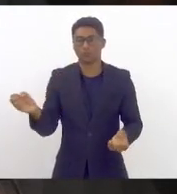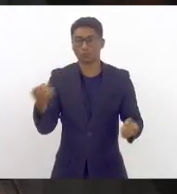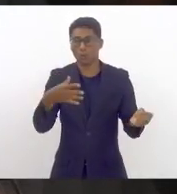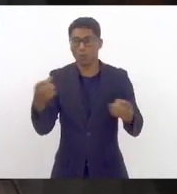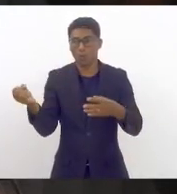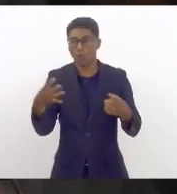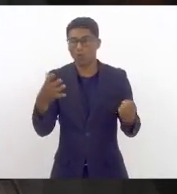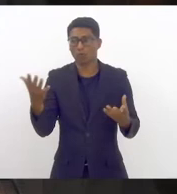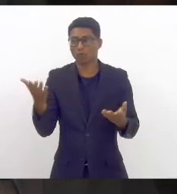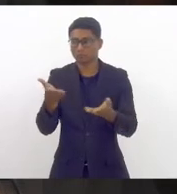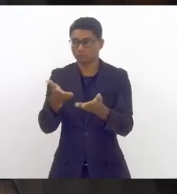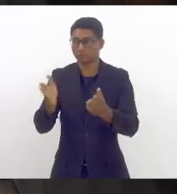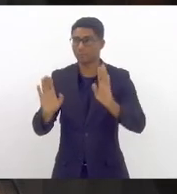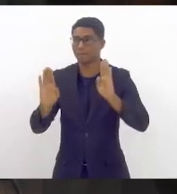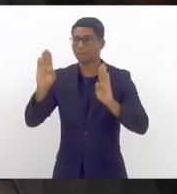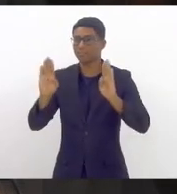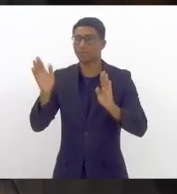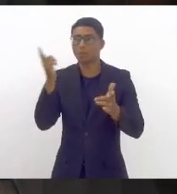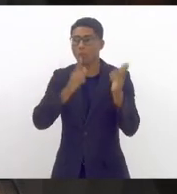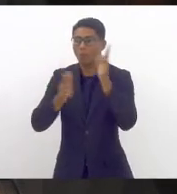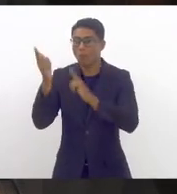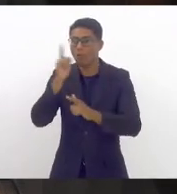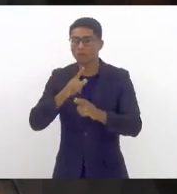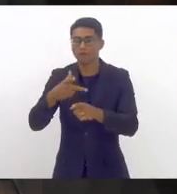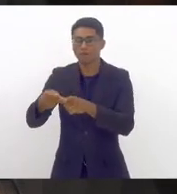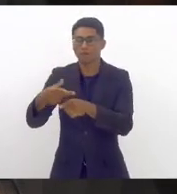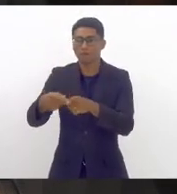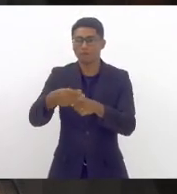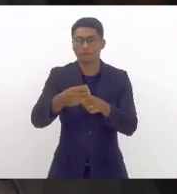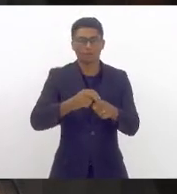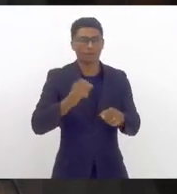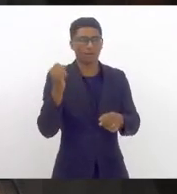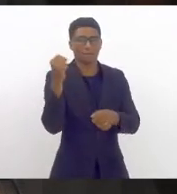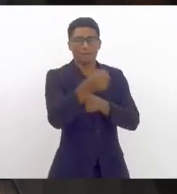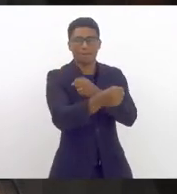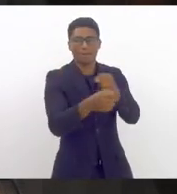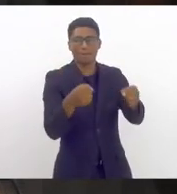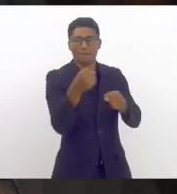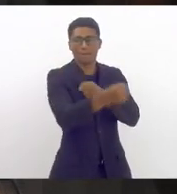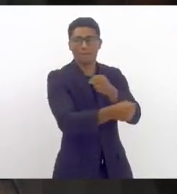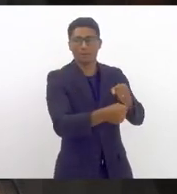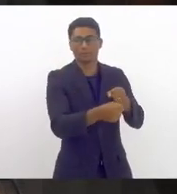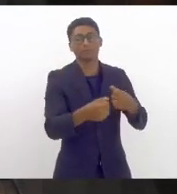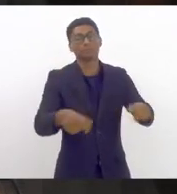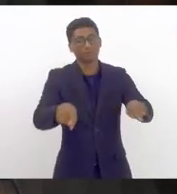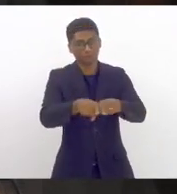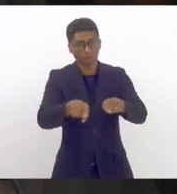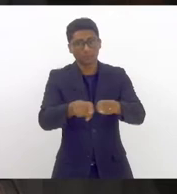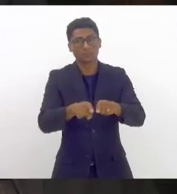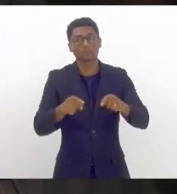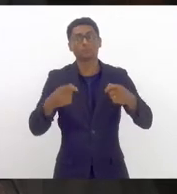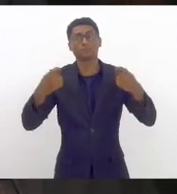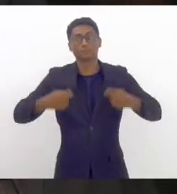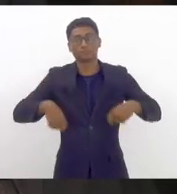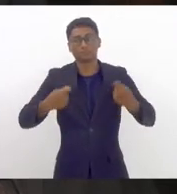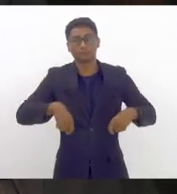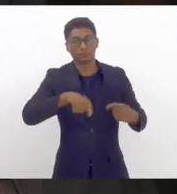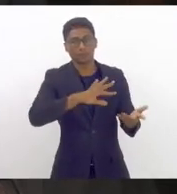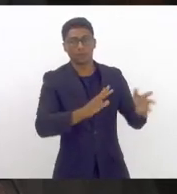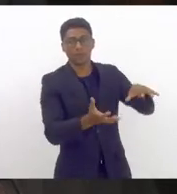que também esse tema entre na pauta de discussão do novo Congresso